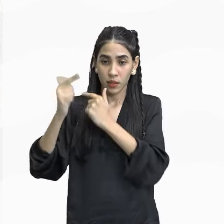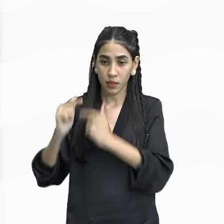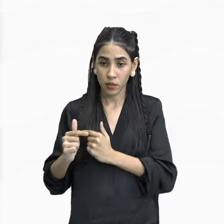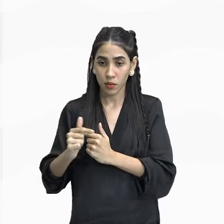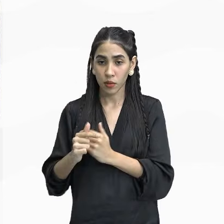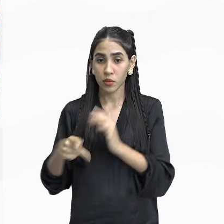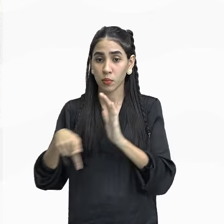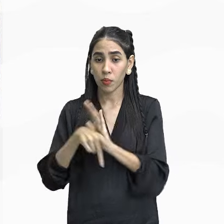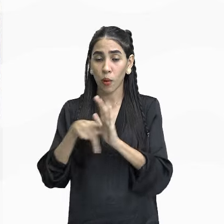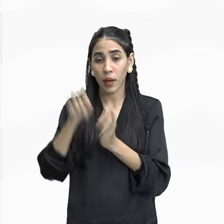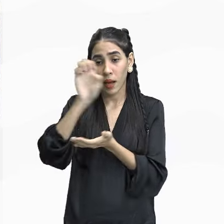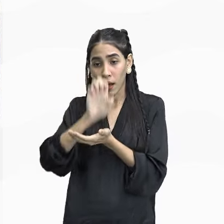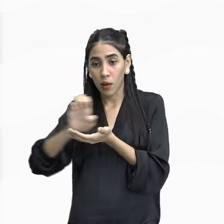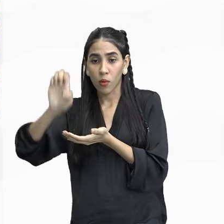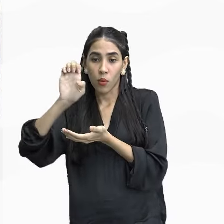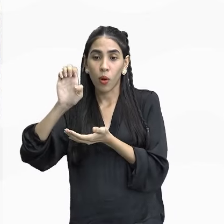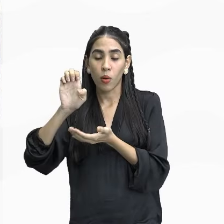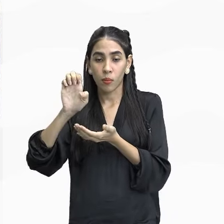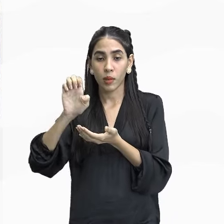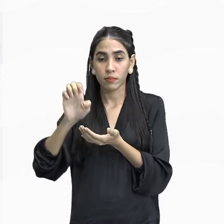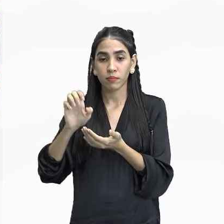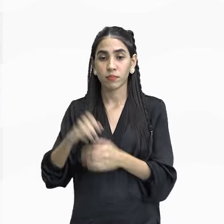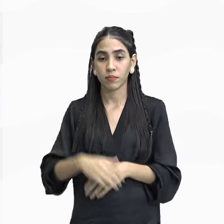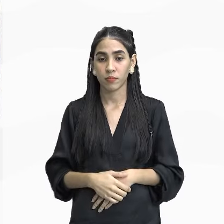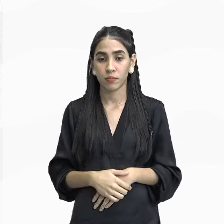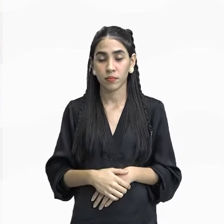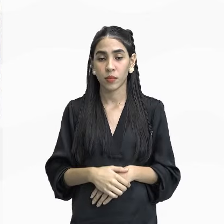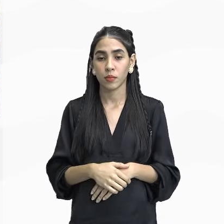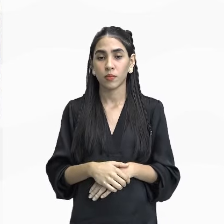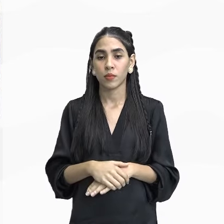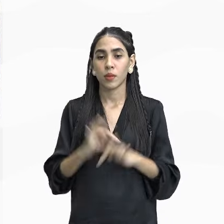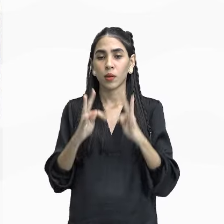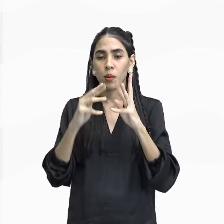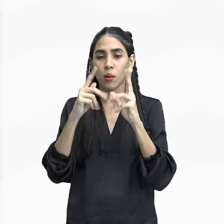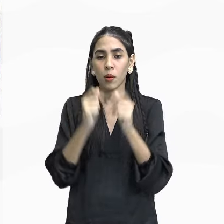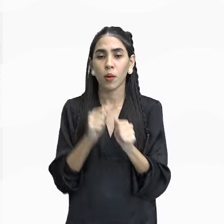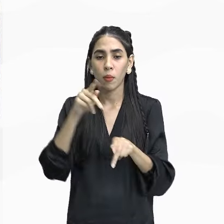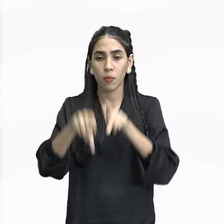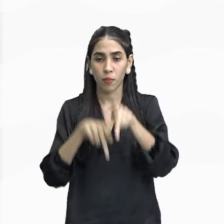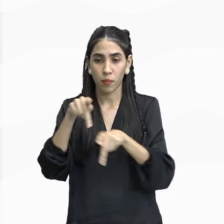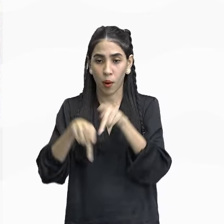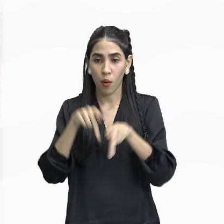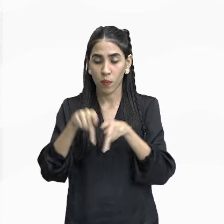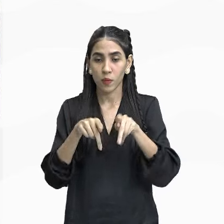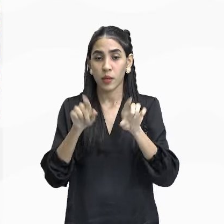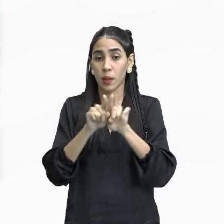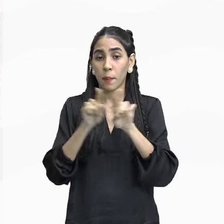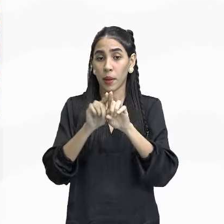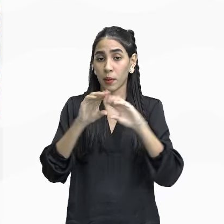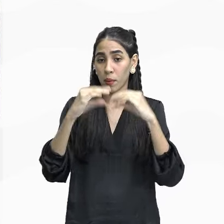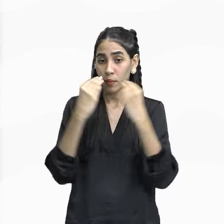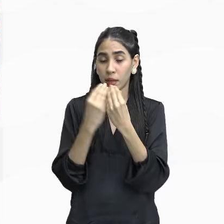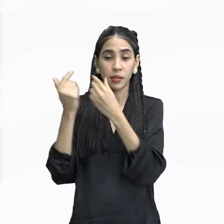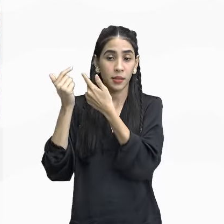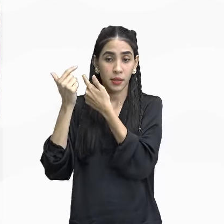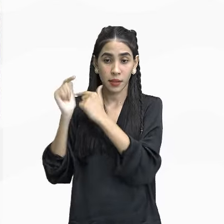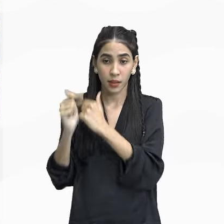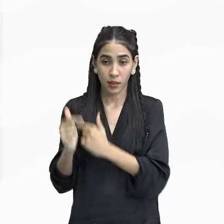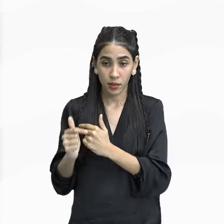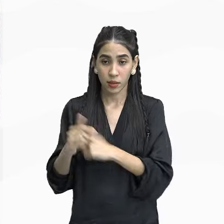lá da Europa que existem no Brasil. Juntando todos esses povos e essas comunidades